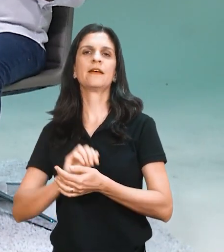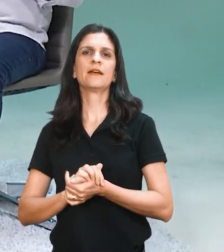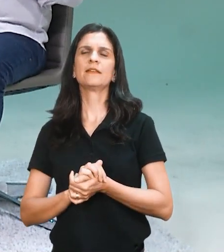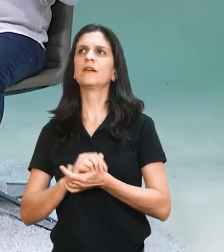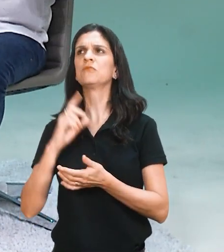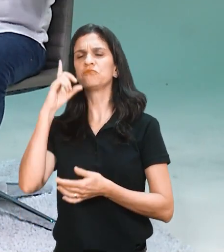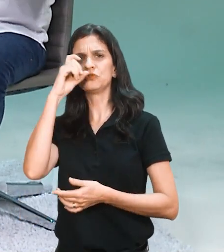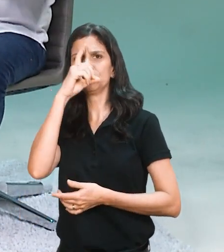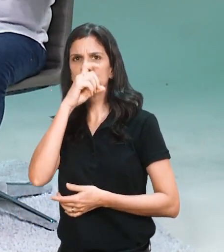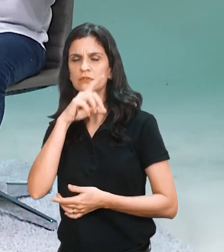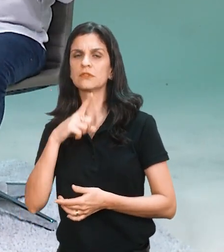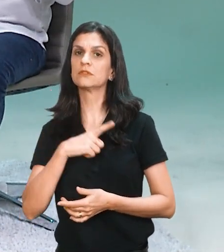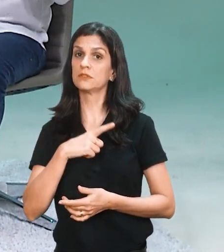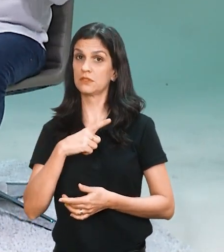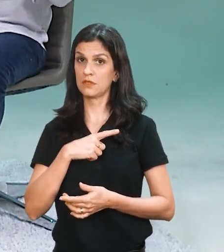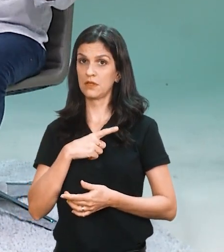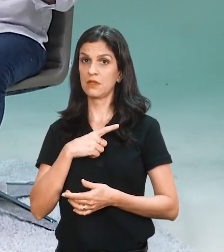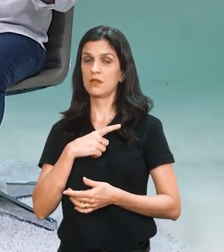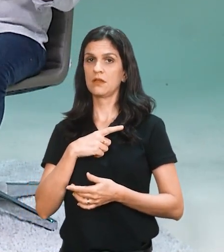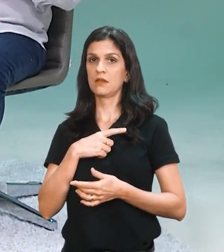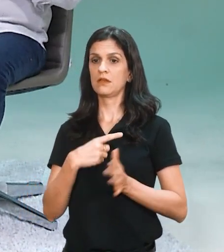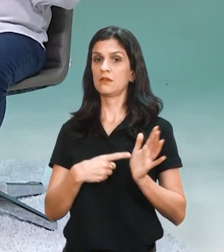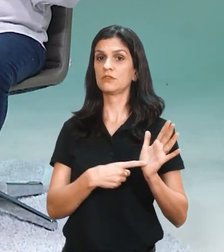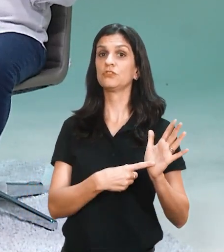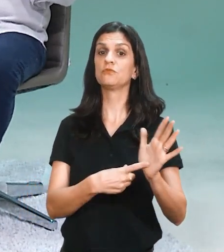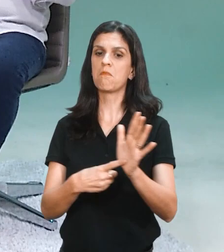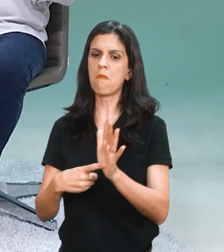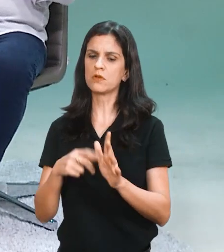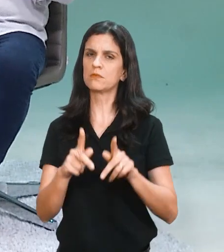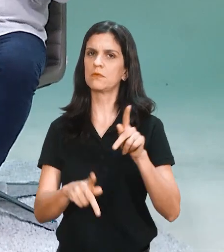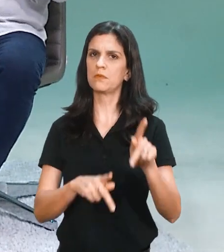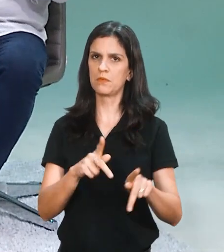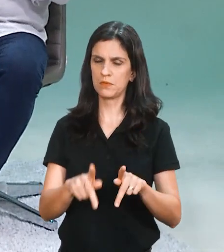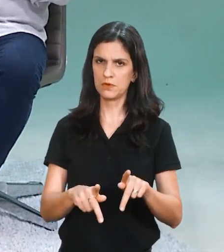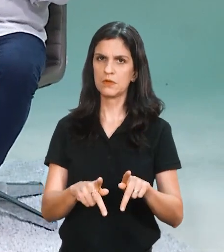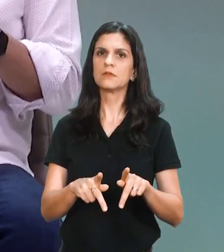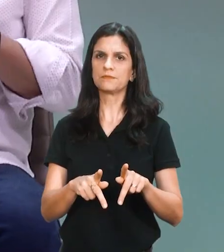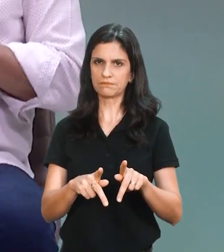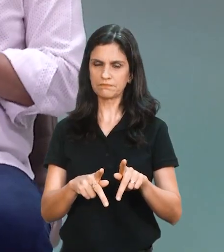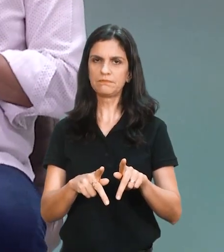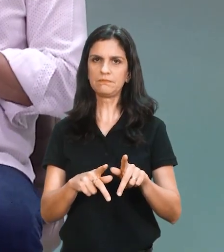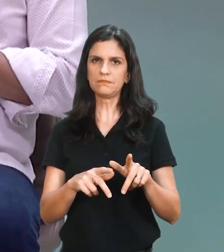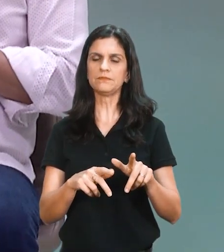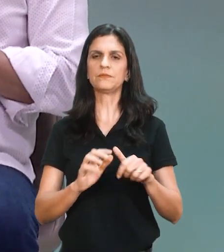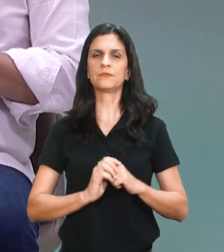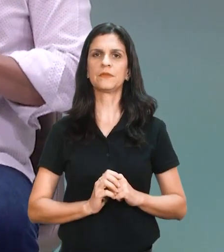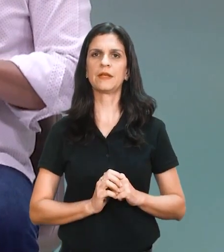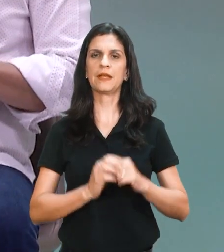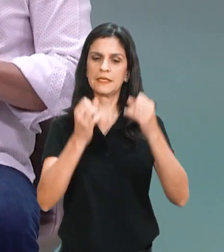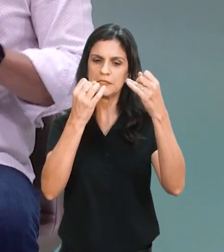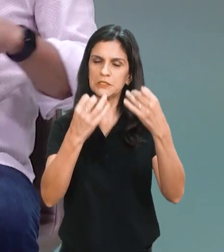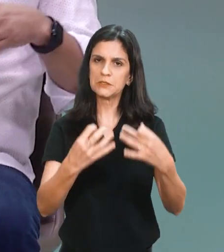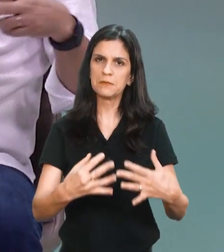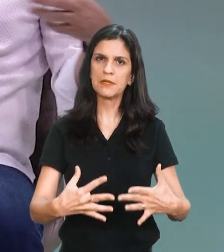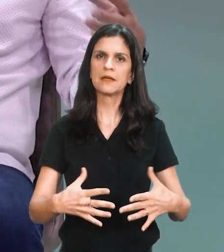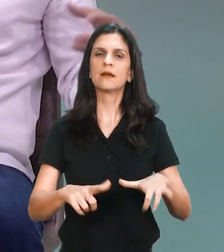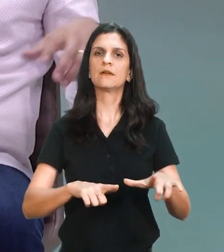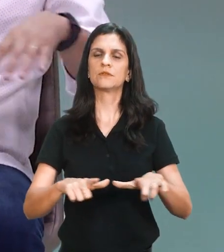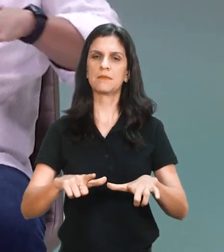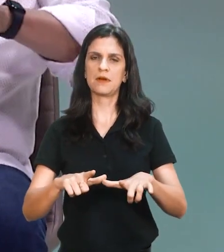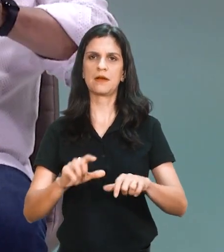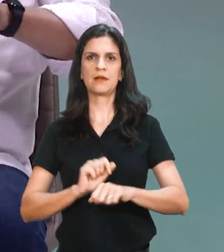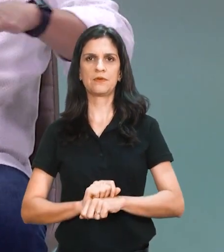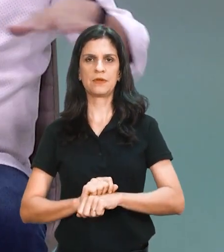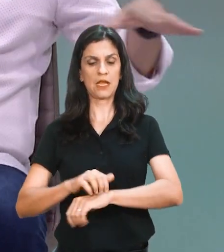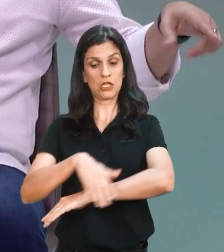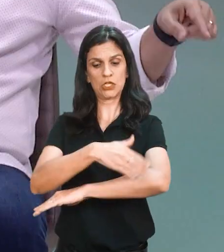algumas dificuldades e a gente procura explicar para a população isso. Por exemplo, nós estávamos sem a questão de